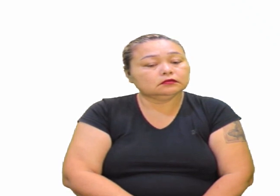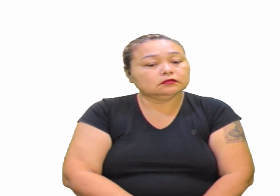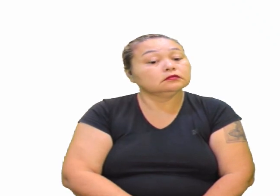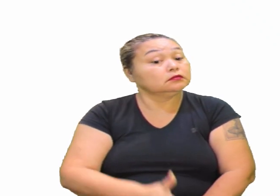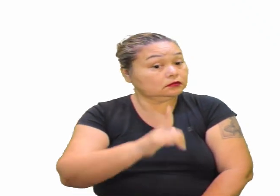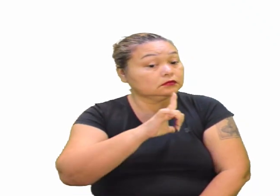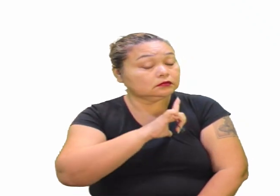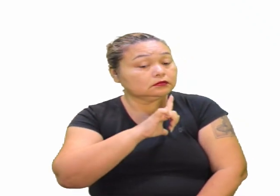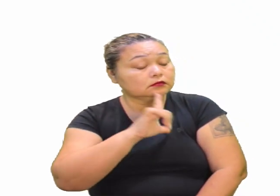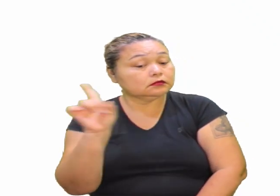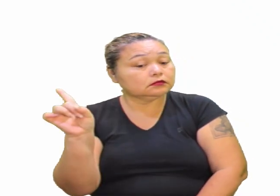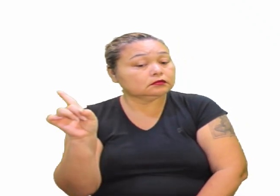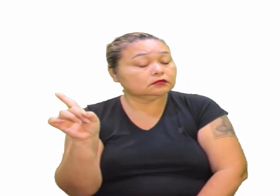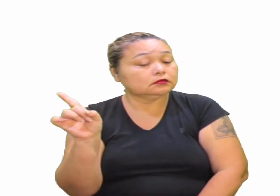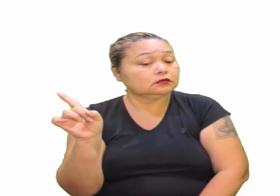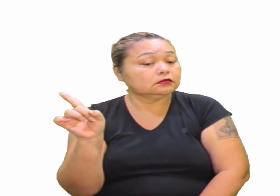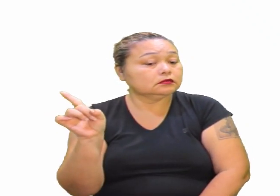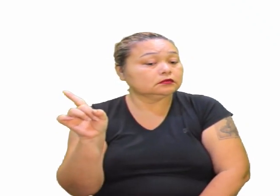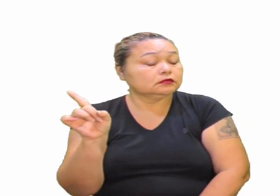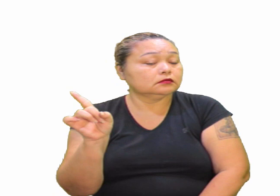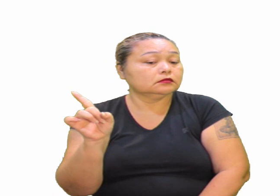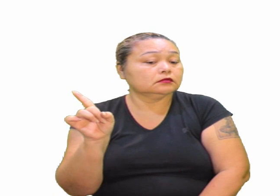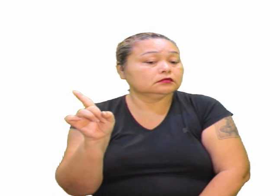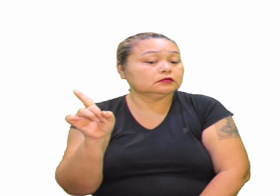eu tenho